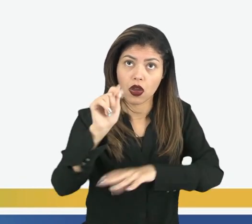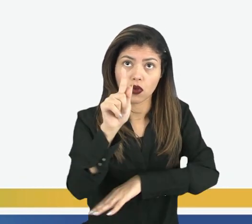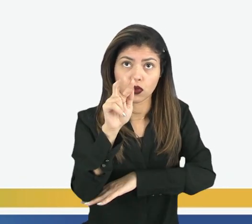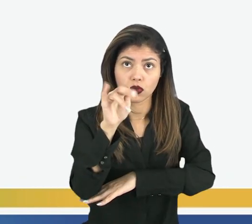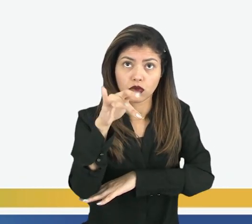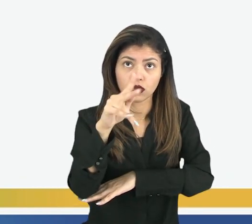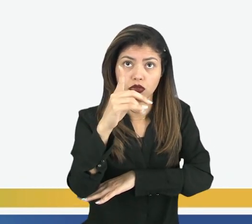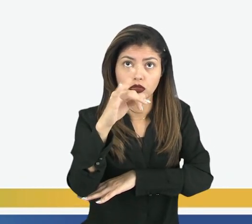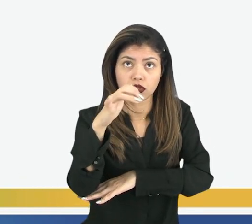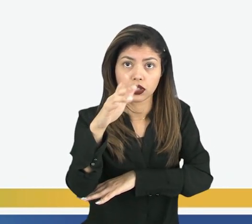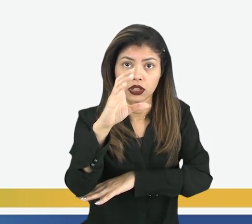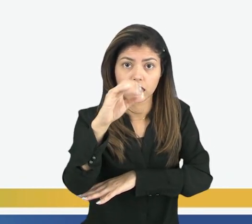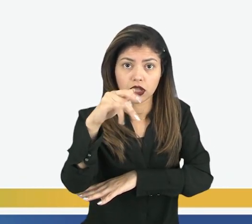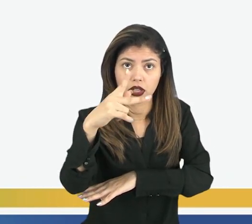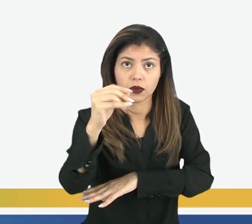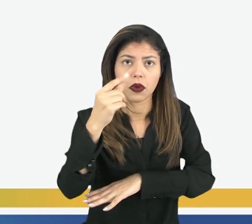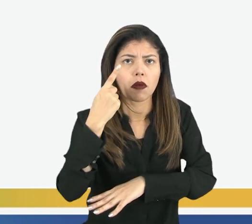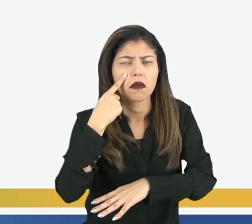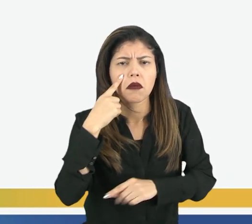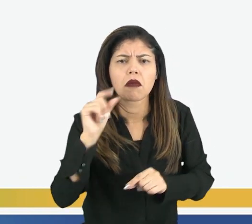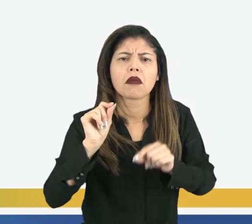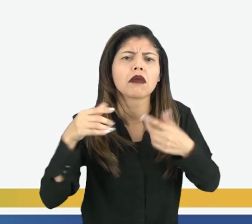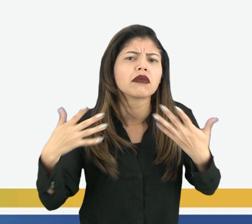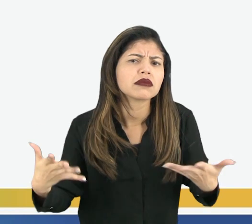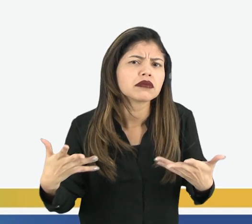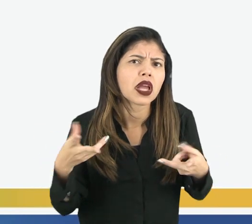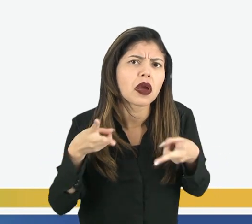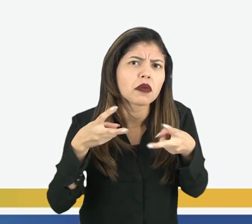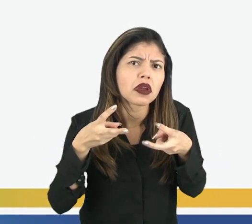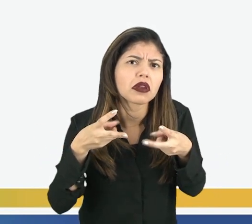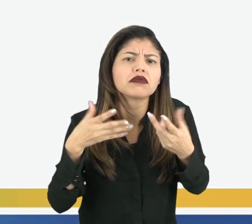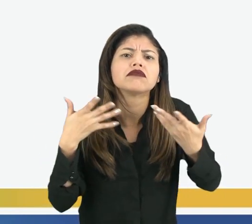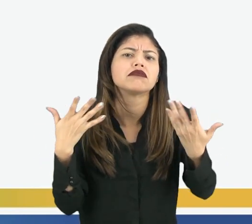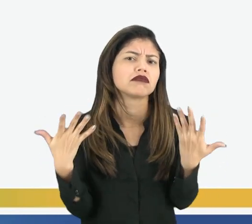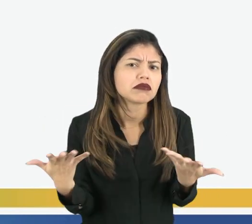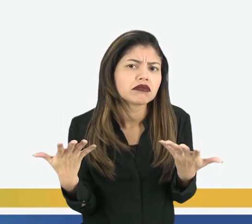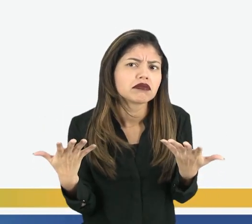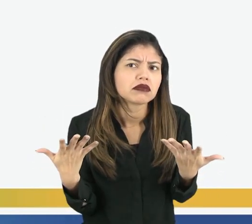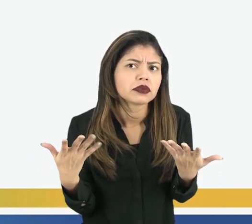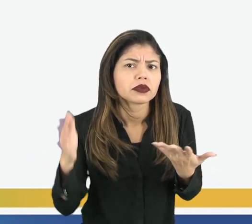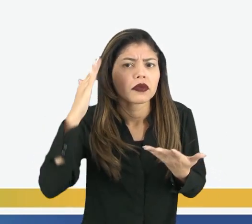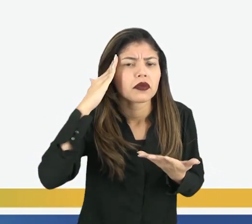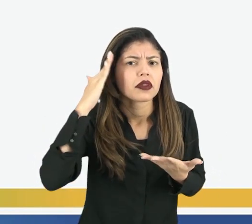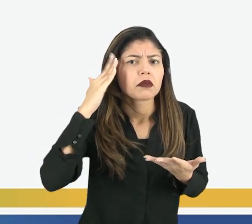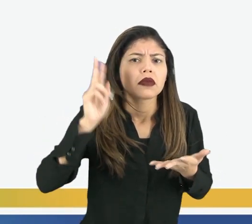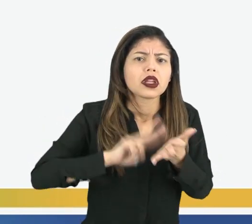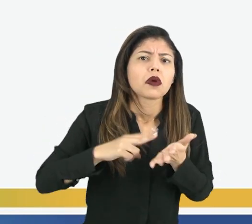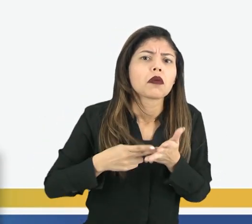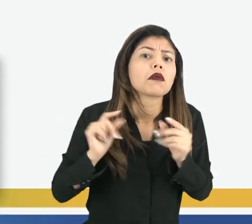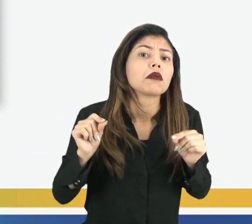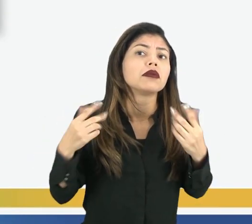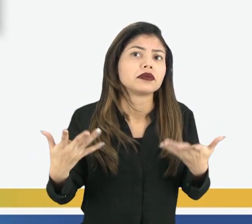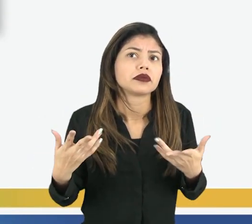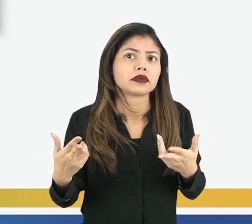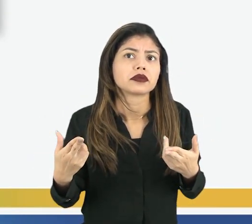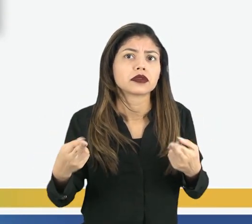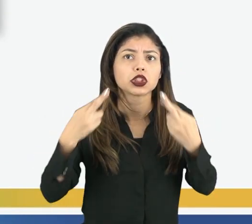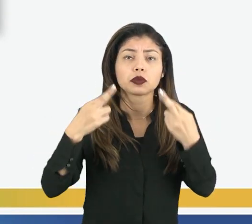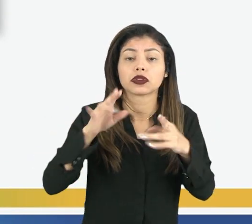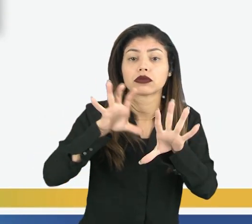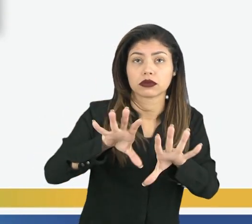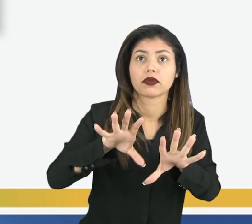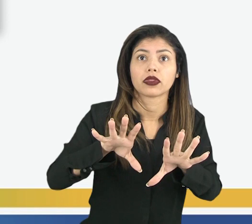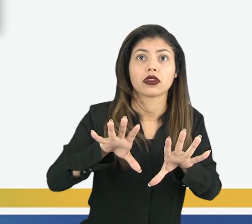Campos. Quando a gente olha para ele, o que será que nós podemos inferir? O que nós podemos interpretar a respeito destes